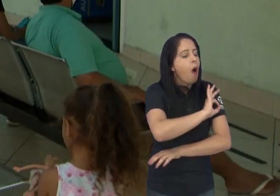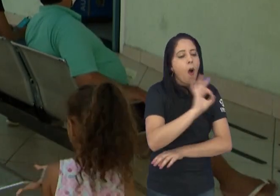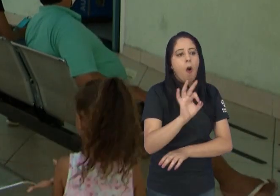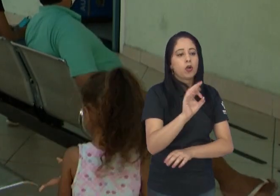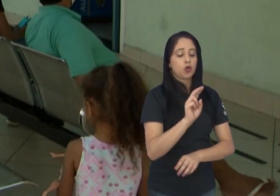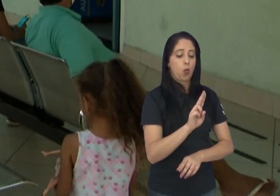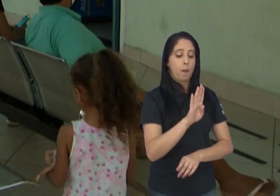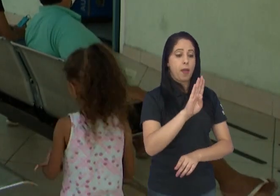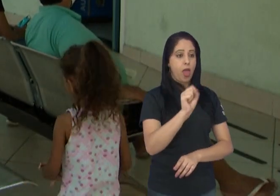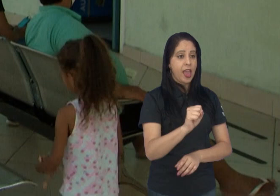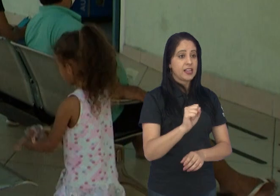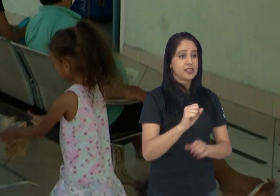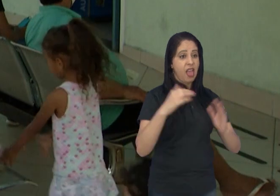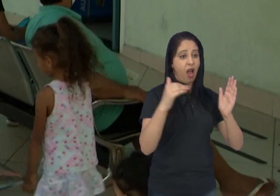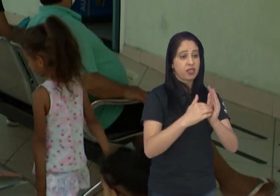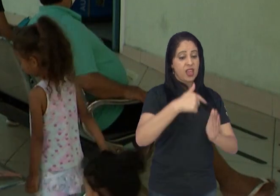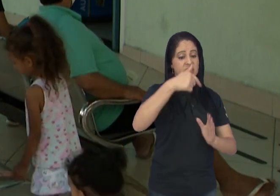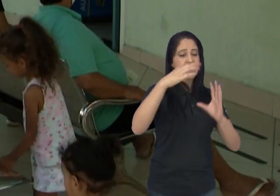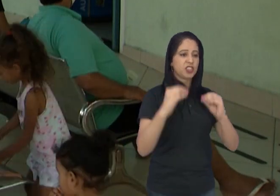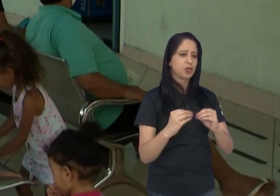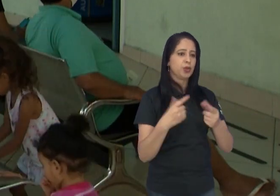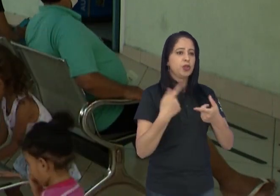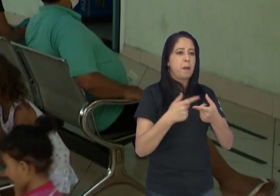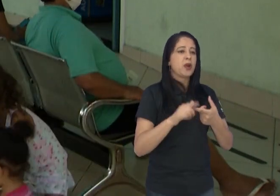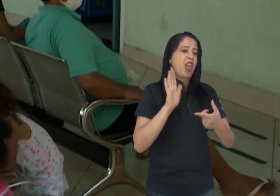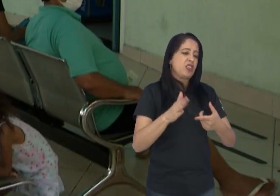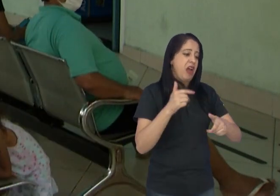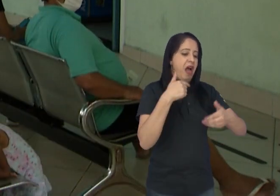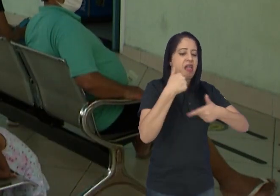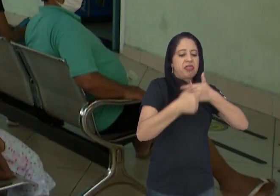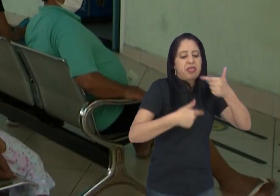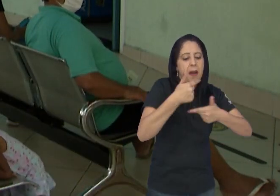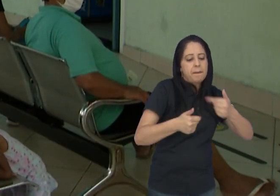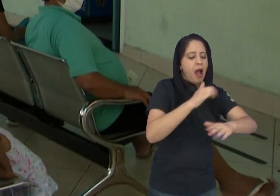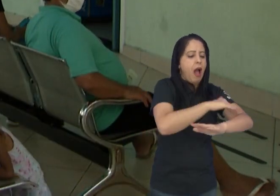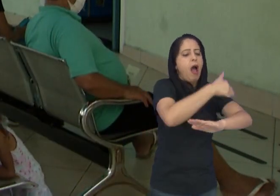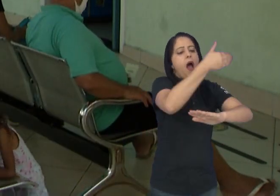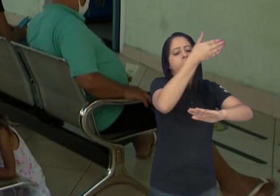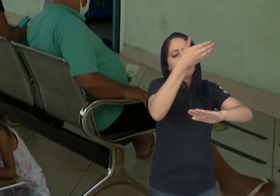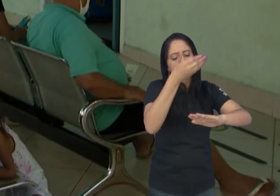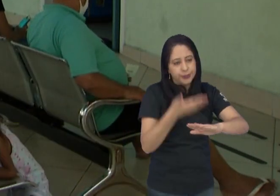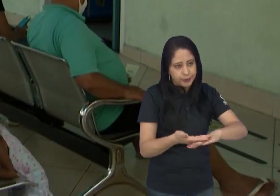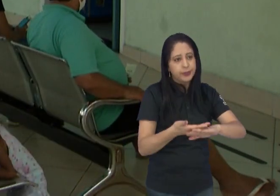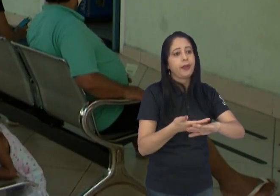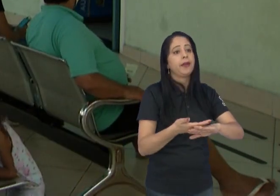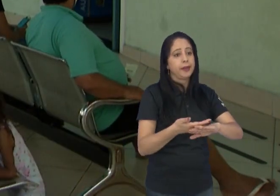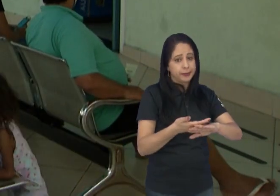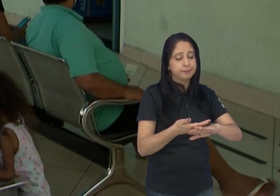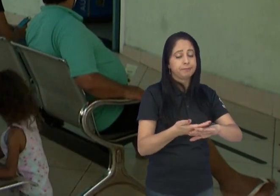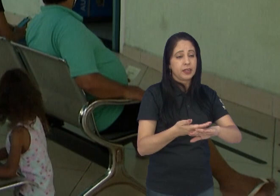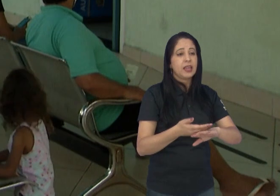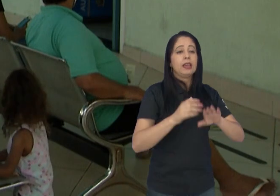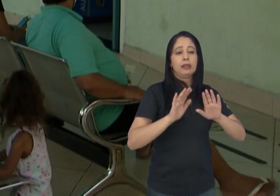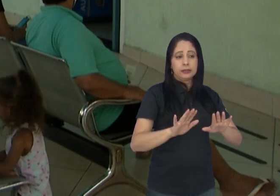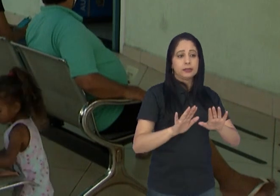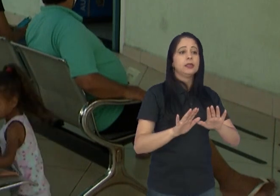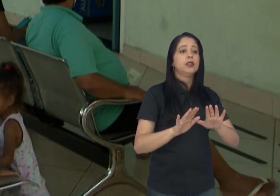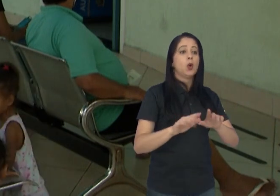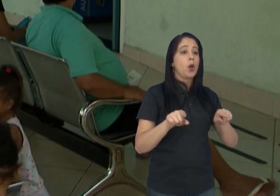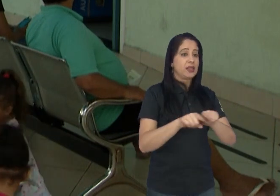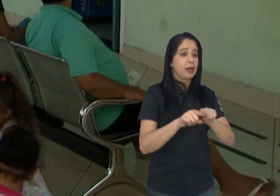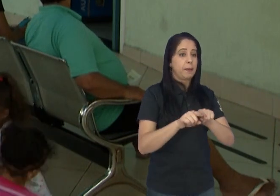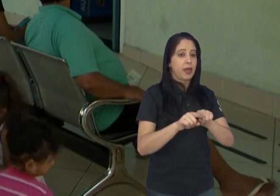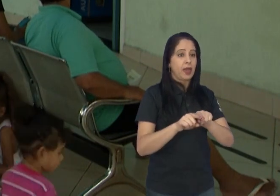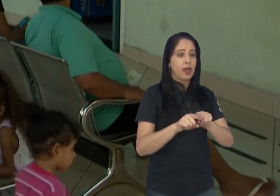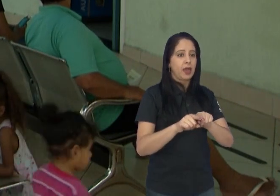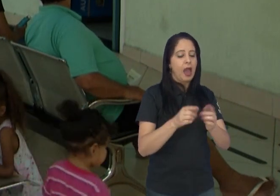19, principalmente por conta de sair do trabalho ou familiares que saem do trabalho, eles buscam, trazem. E a parte de medicação também,